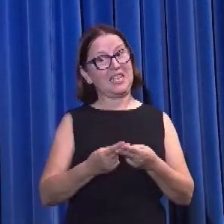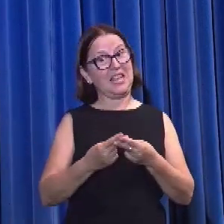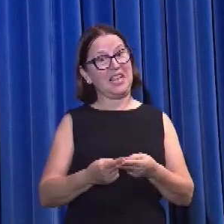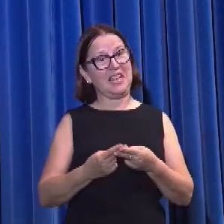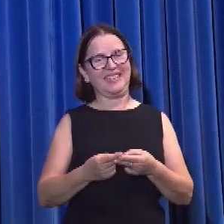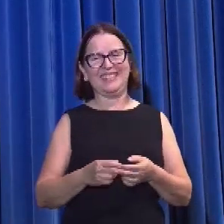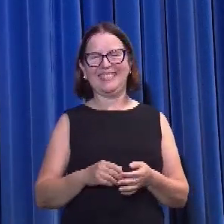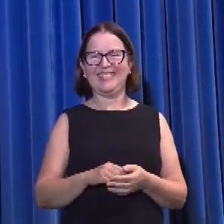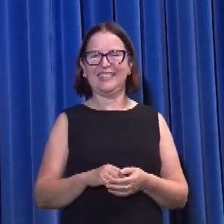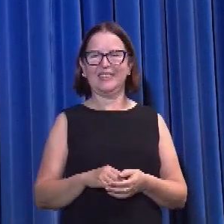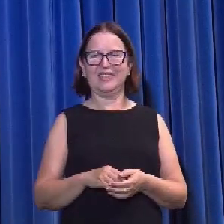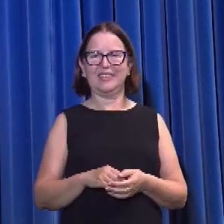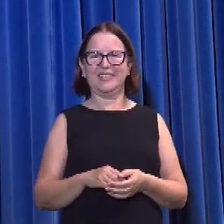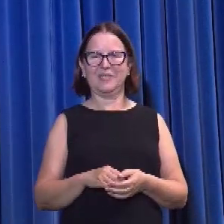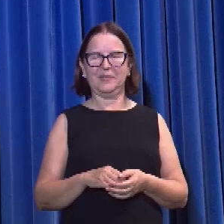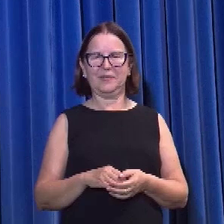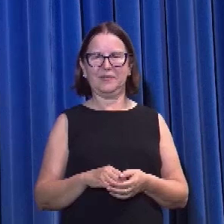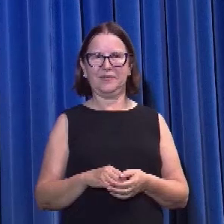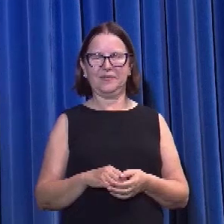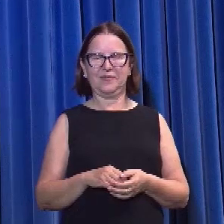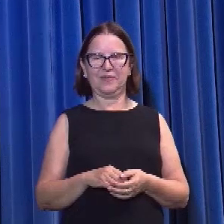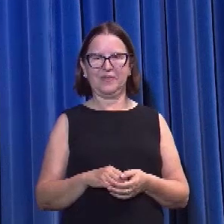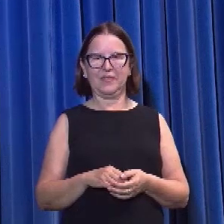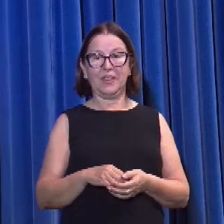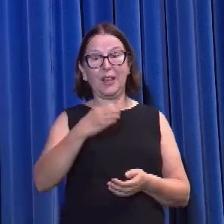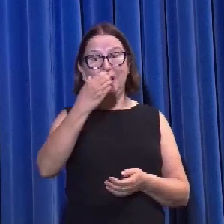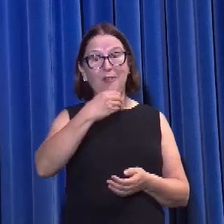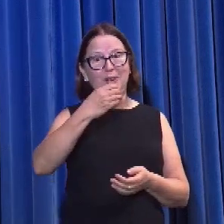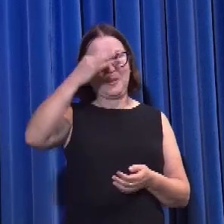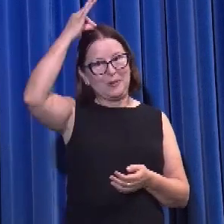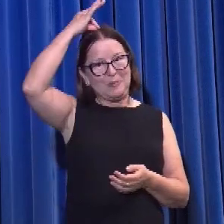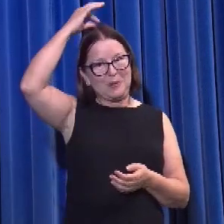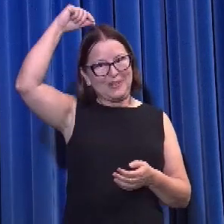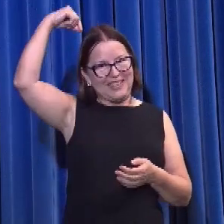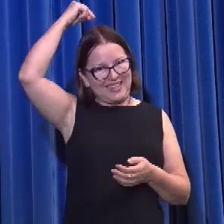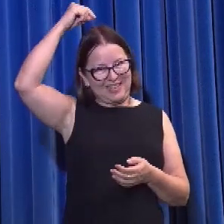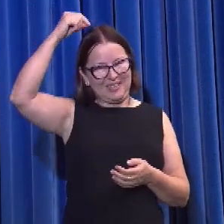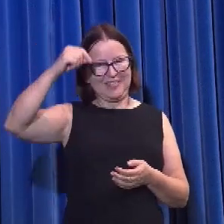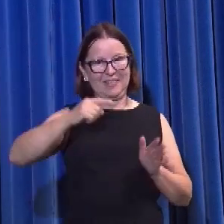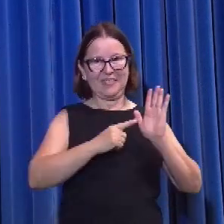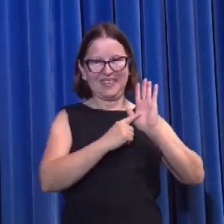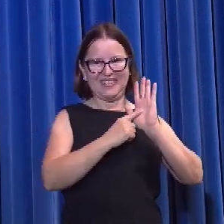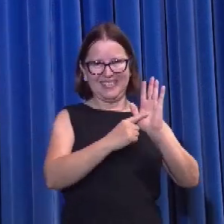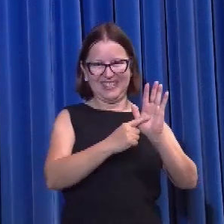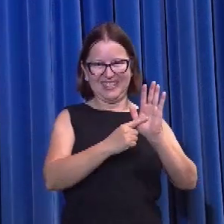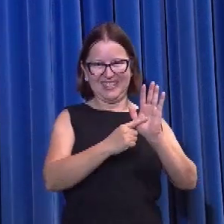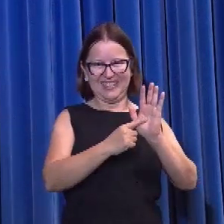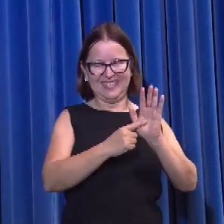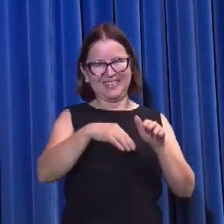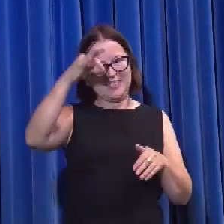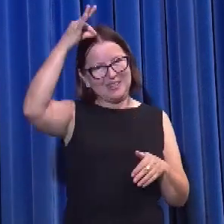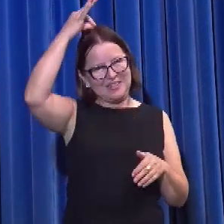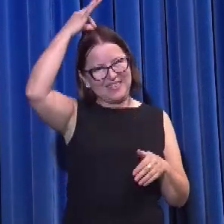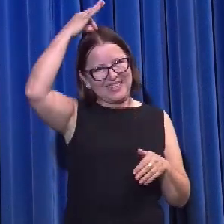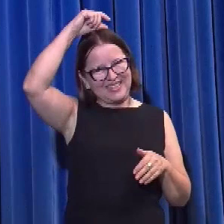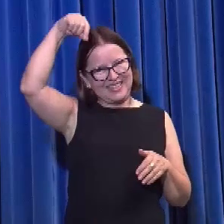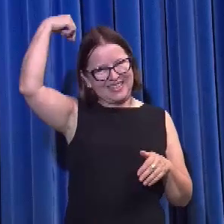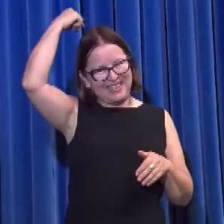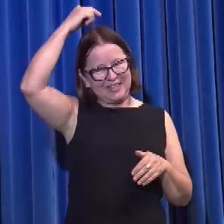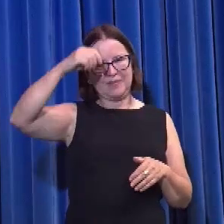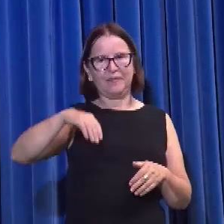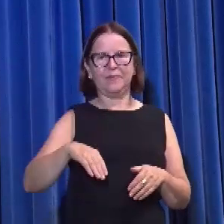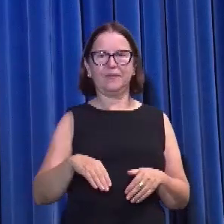É verdade. Fruto do Espírito, manifestação do Espírito. Também